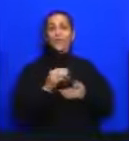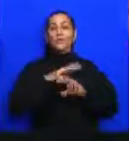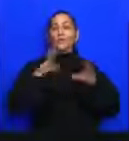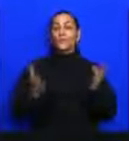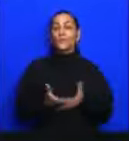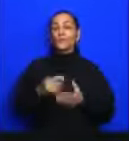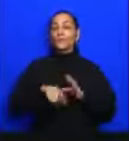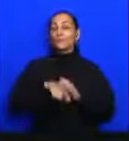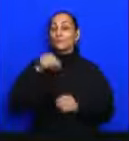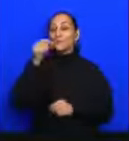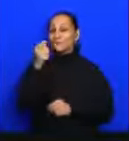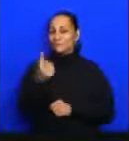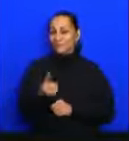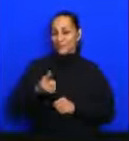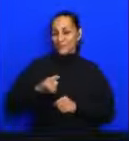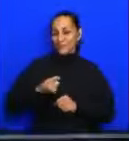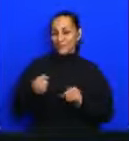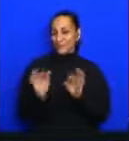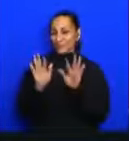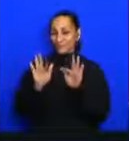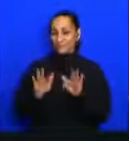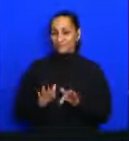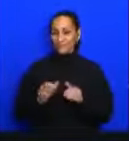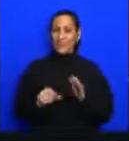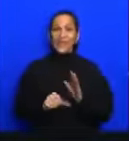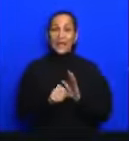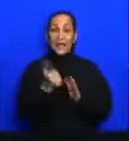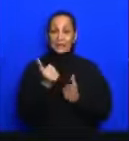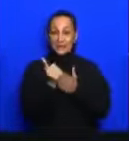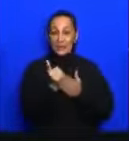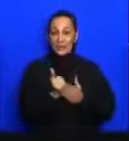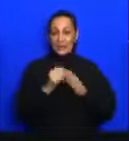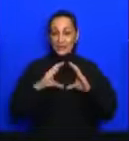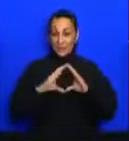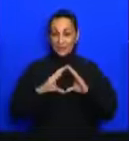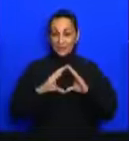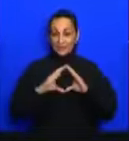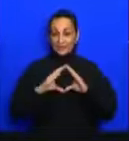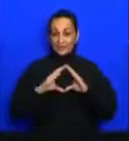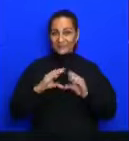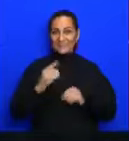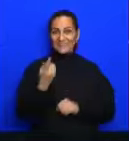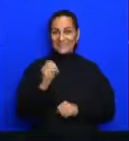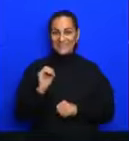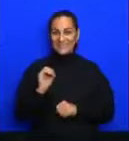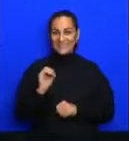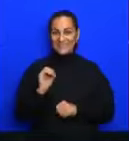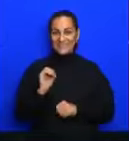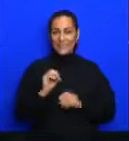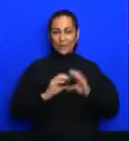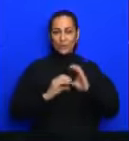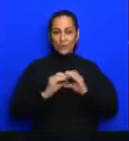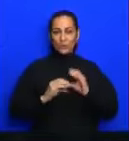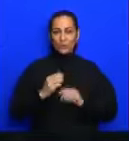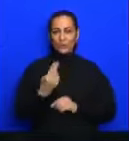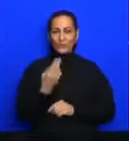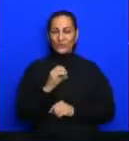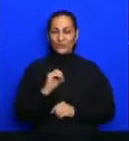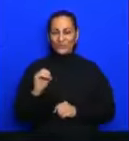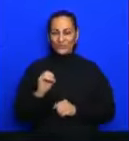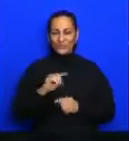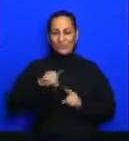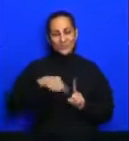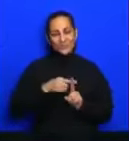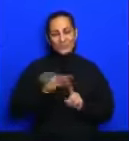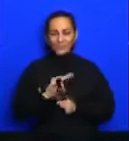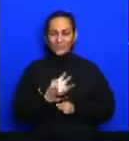Deste globo, vamos sortear 6 dezenas. Vem aí a primeira bola sorteada, 10, número 10. Esse é o concurso